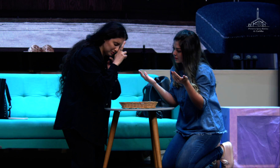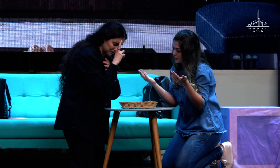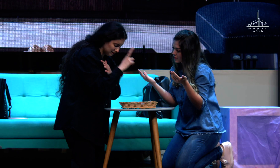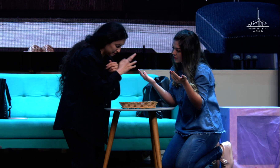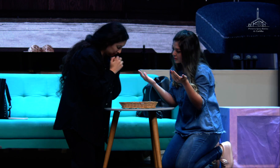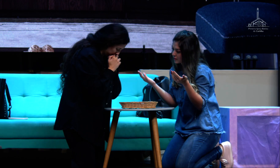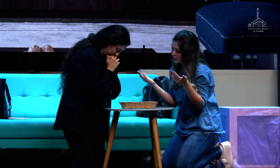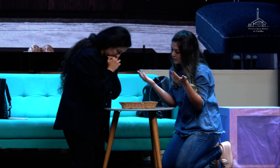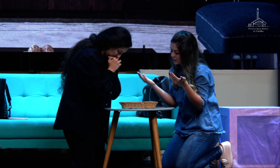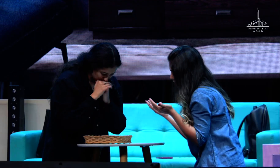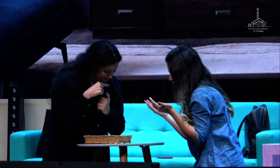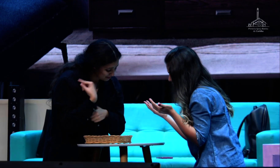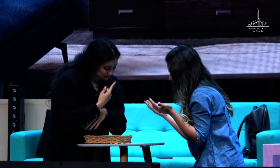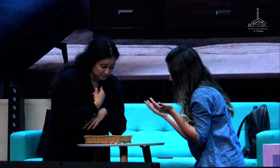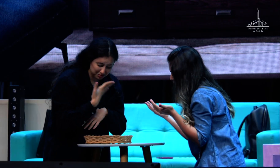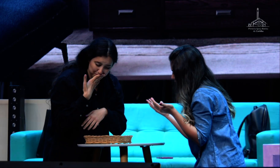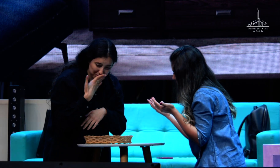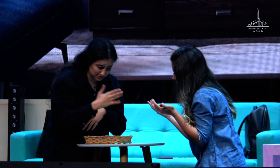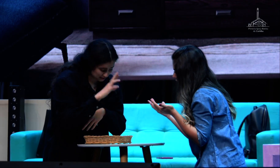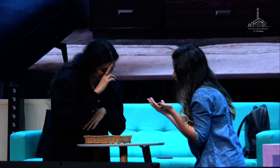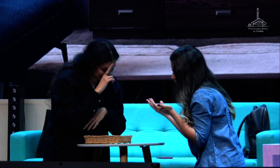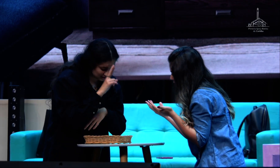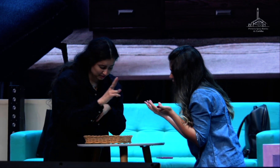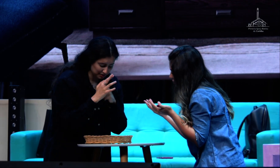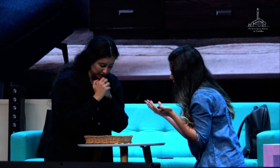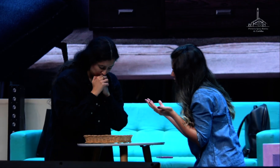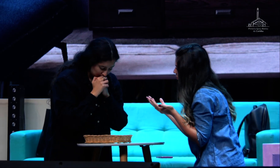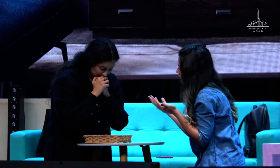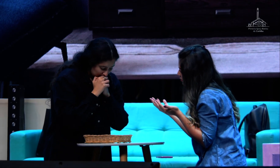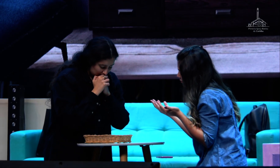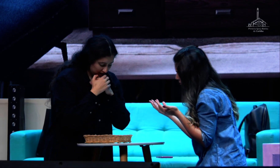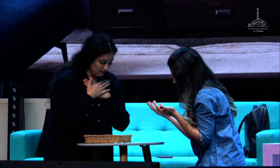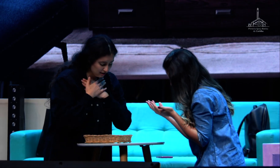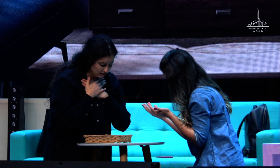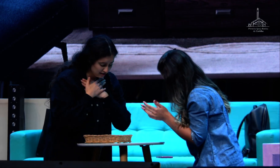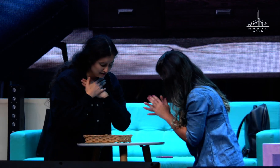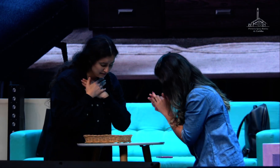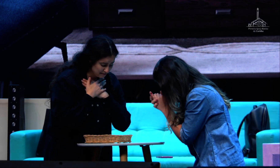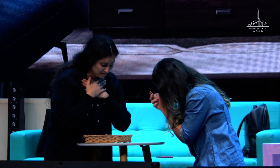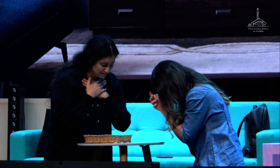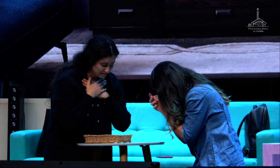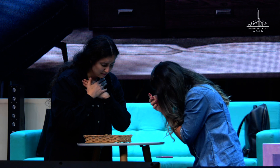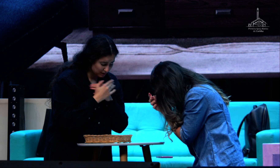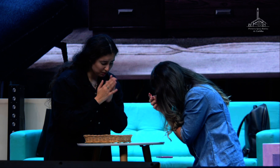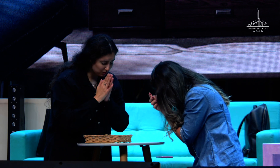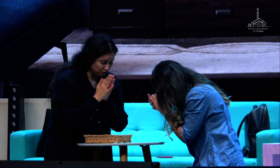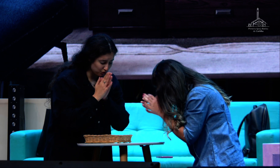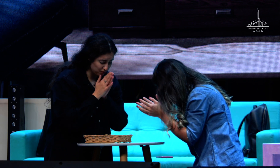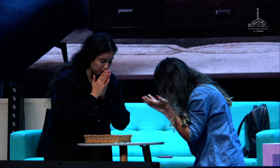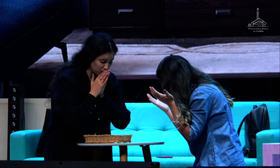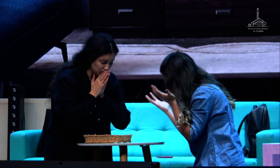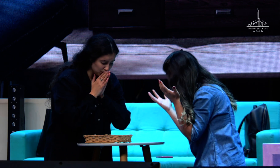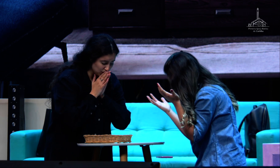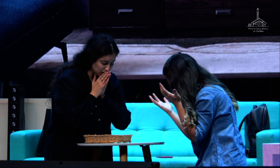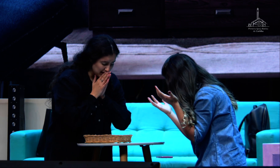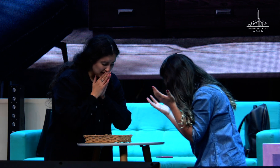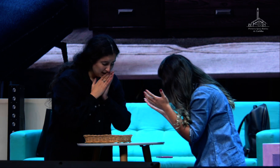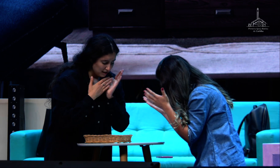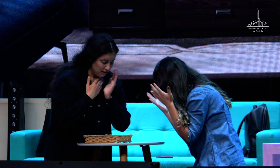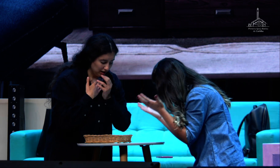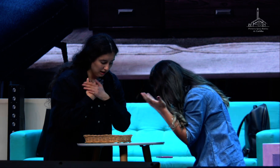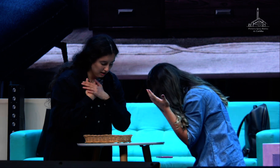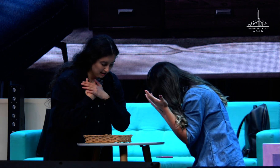Dá salvação, Senhor. Nós, sim, te, Senhor, pedimos, Senhor. Sim. Por